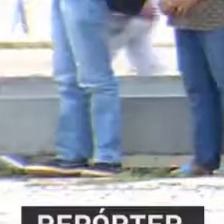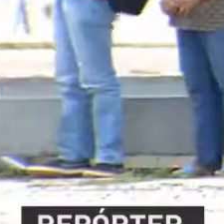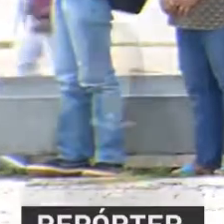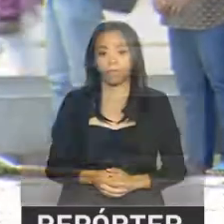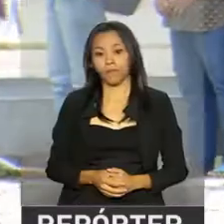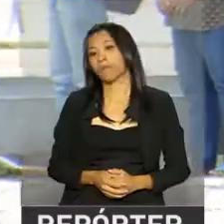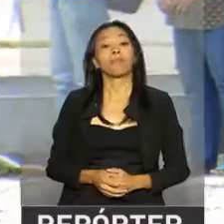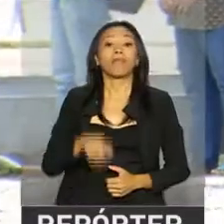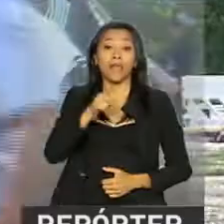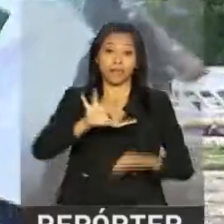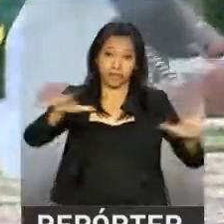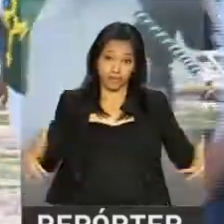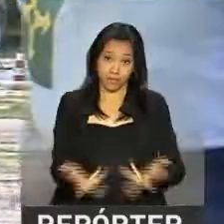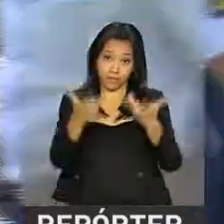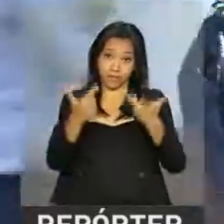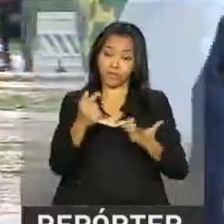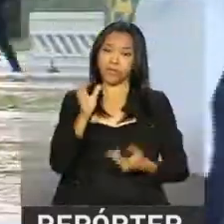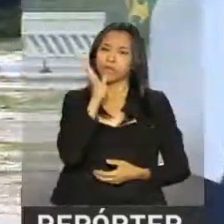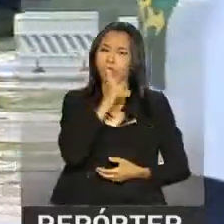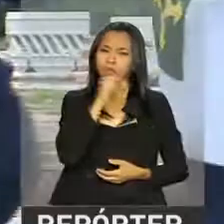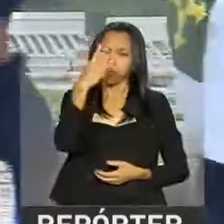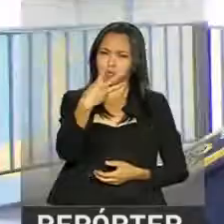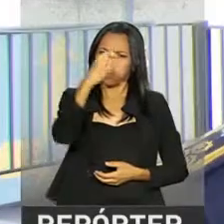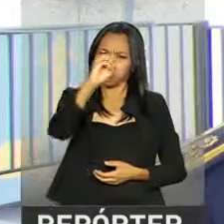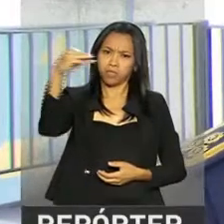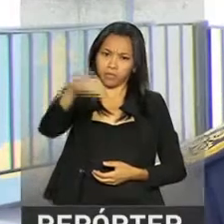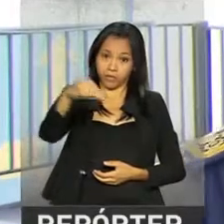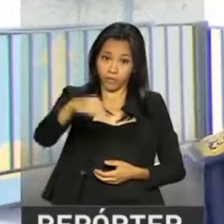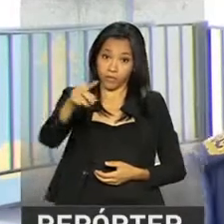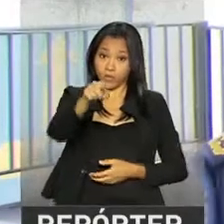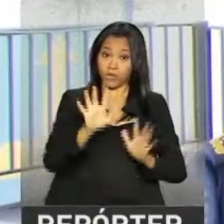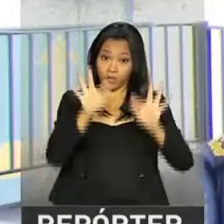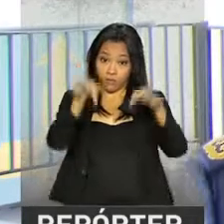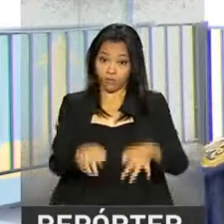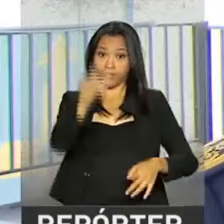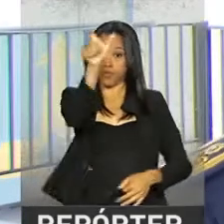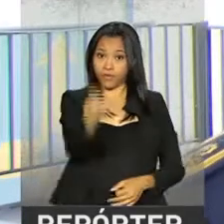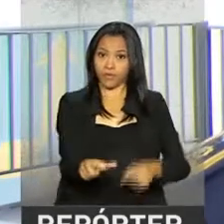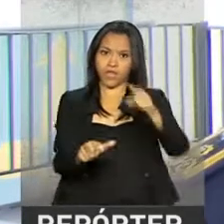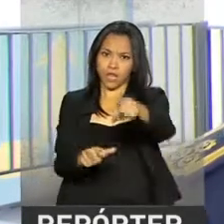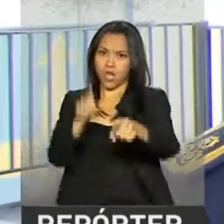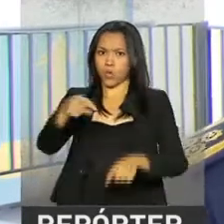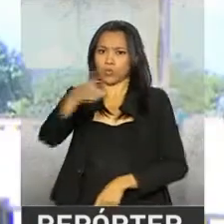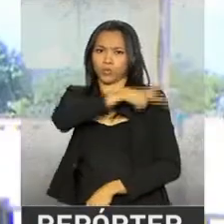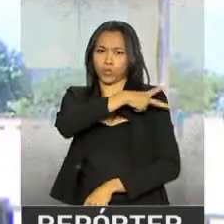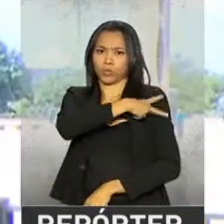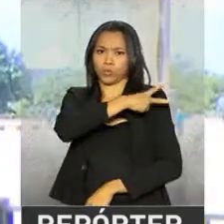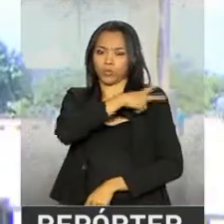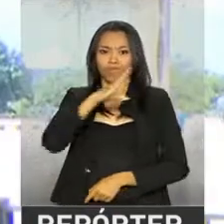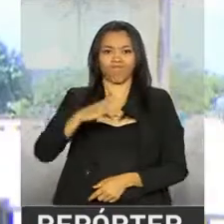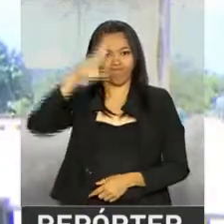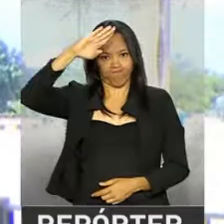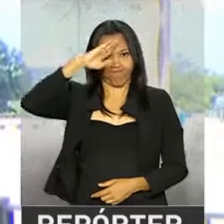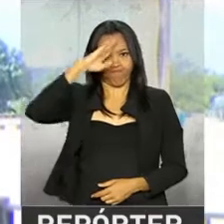A cerimônia durou cerca de meia hora e, ao final, o coronel Cláudio Ribas, chefe da Casa Militar do Governo